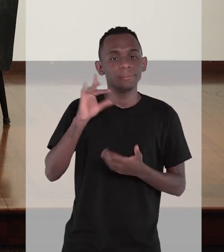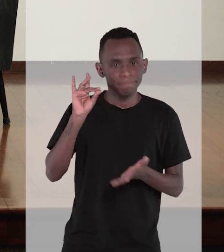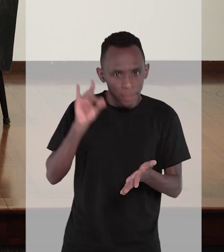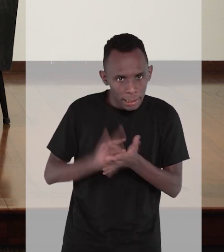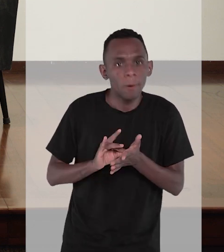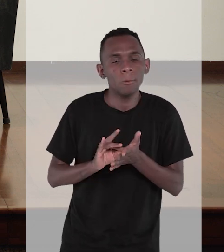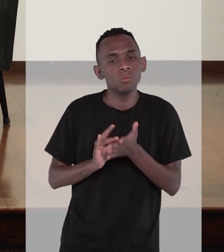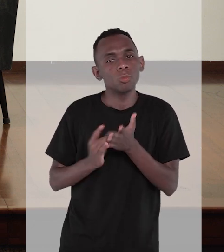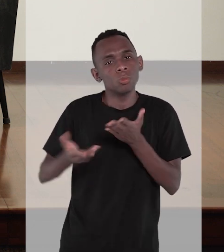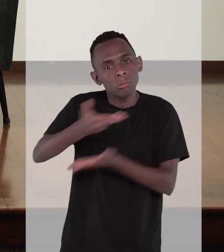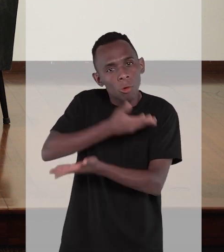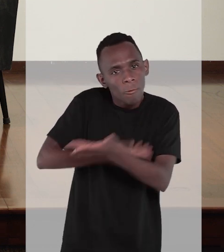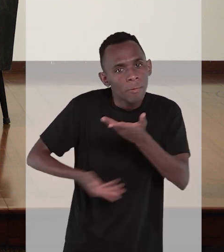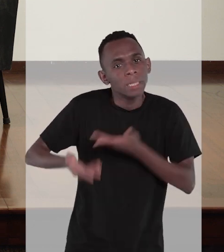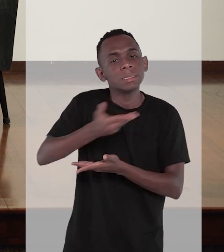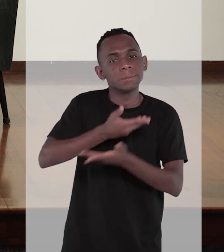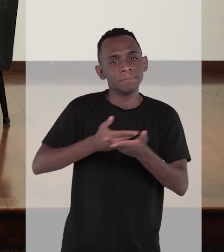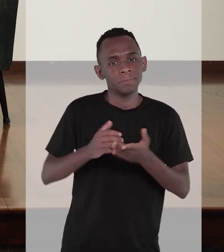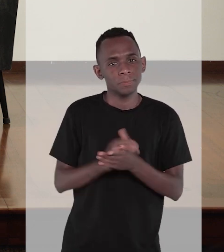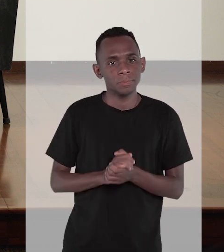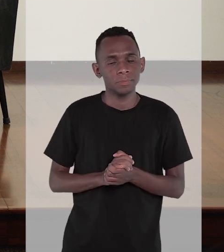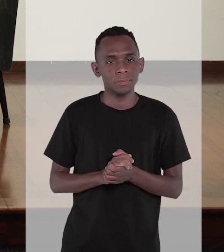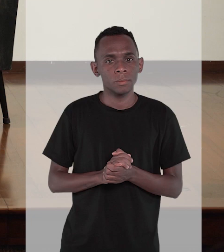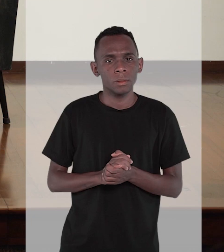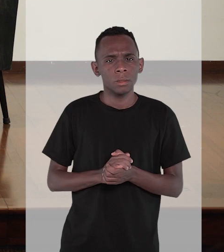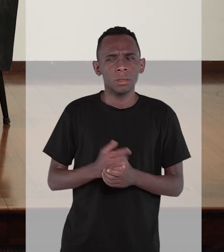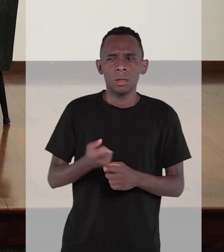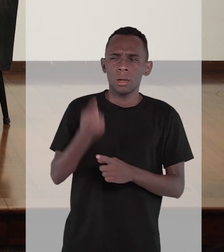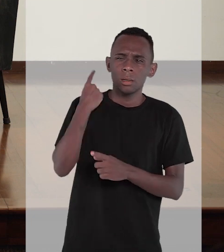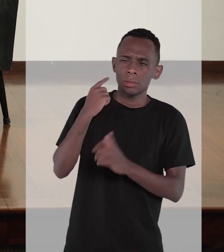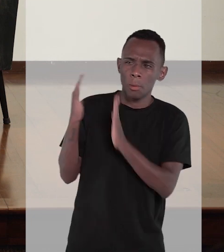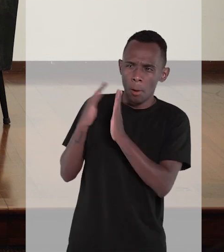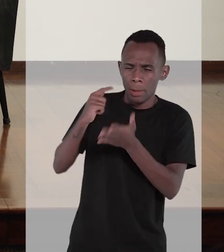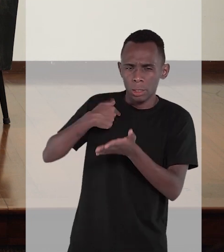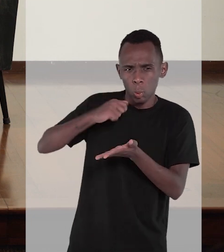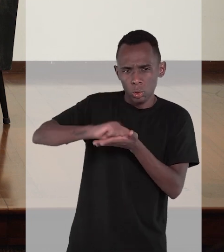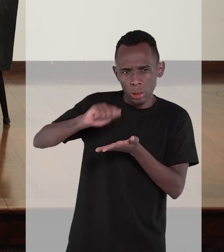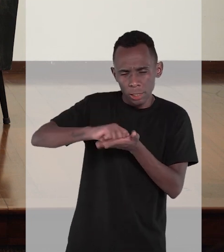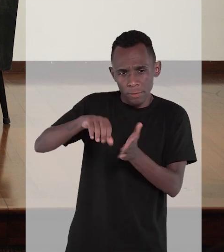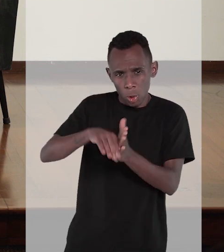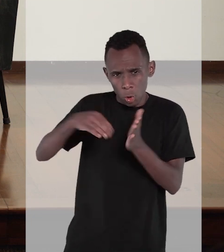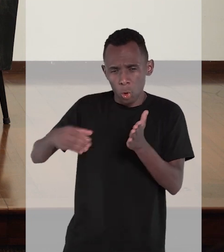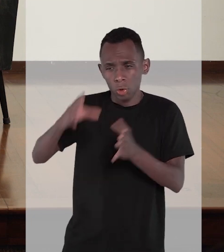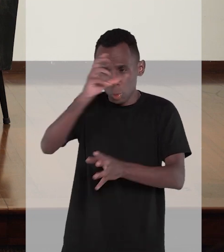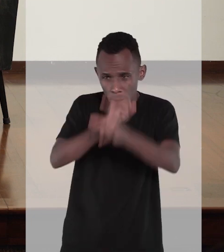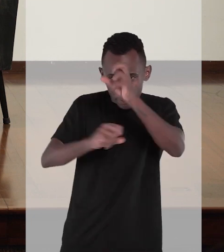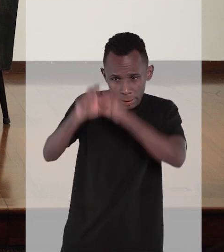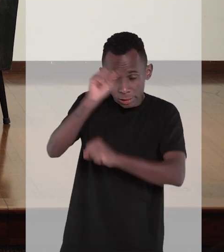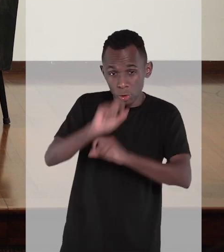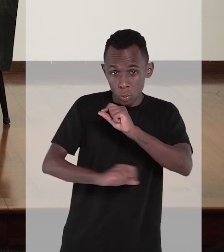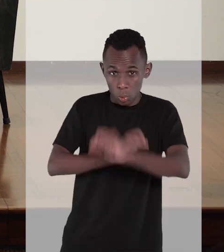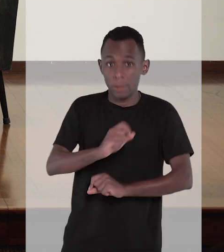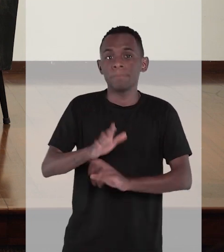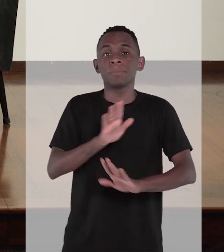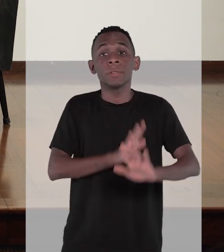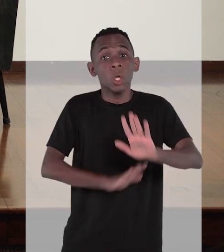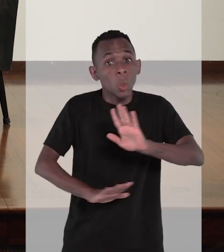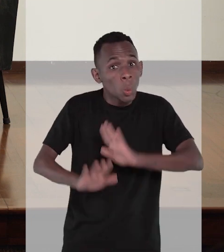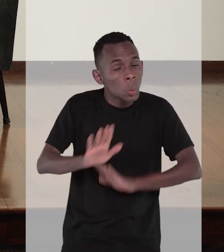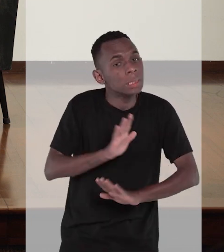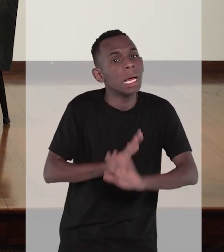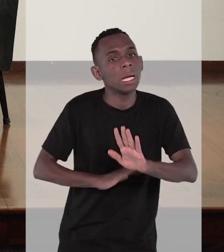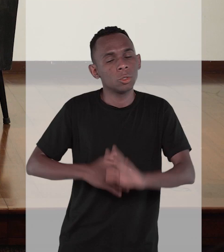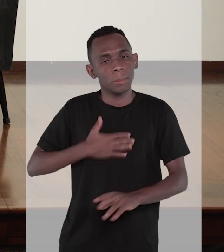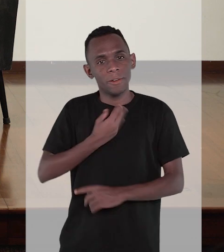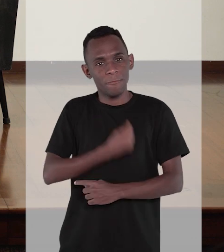é meio esse, de uma conversa, porque acho que na época da crônica eu aprendi muito também sobre... sempre tive esse cuidado na minha vida,